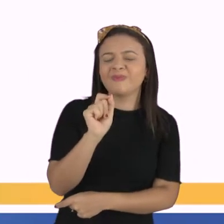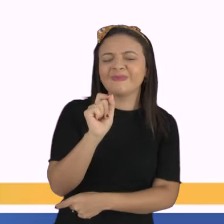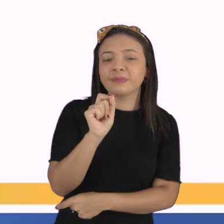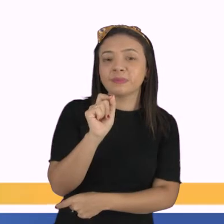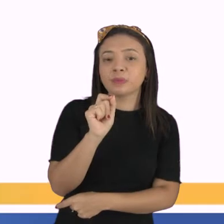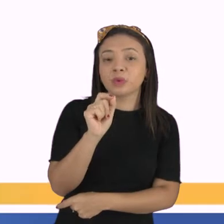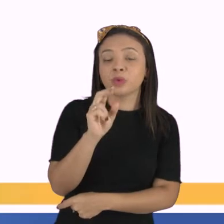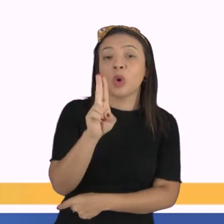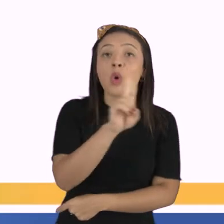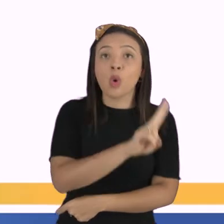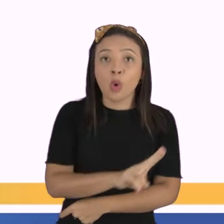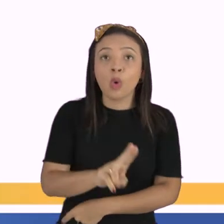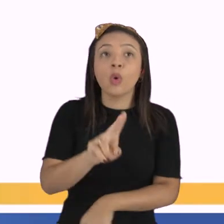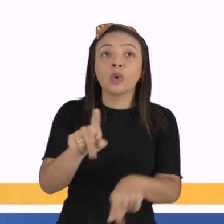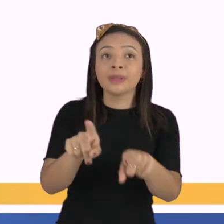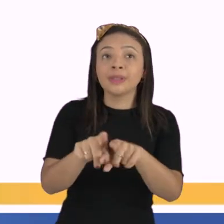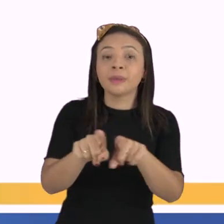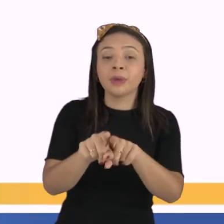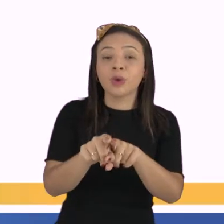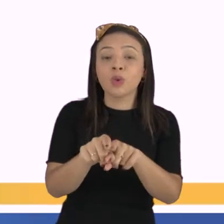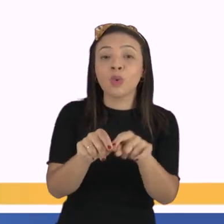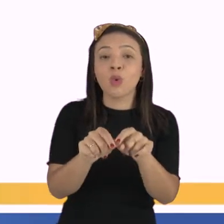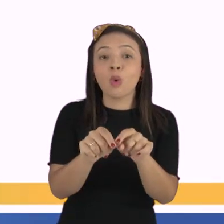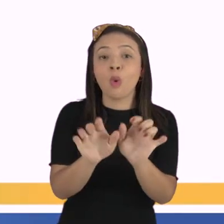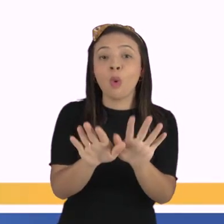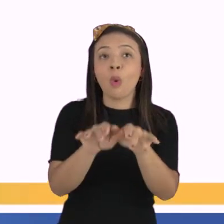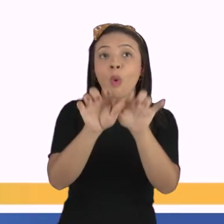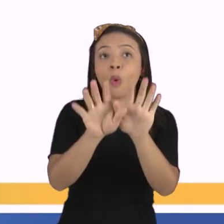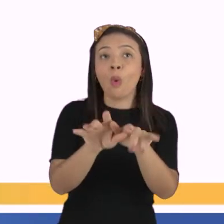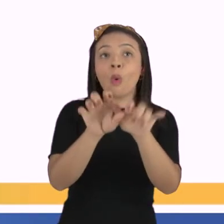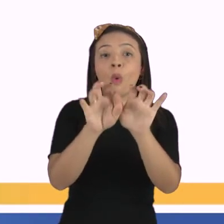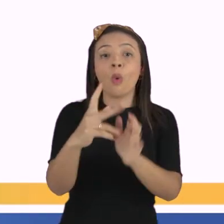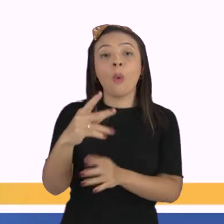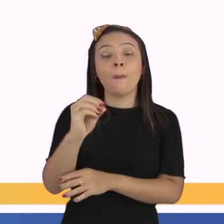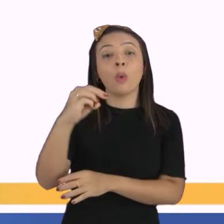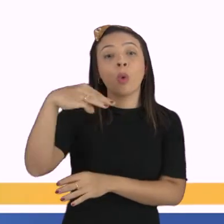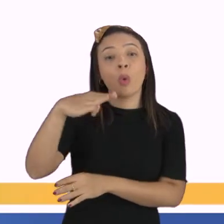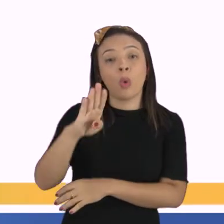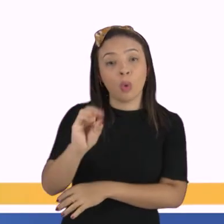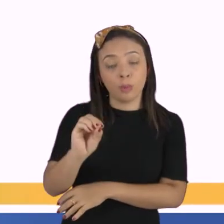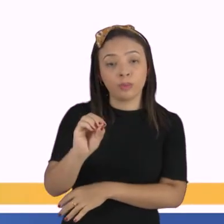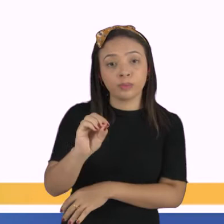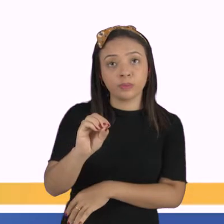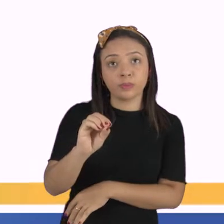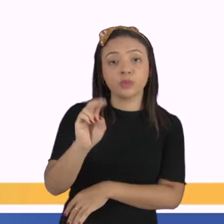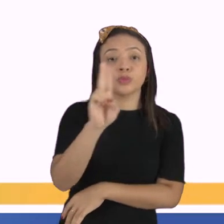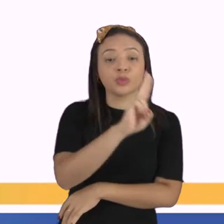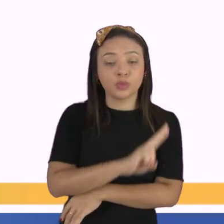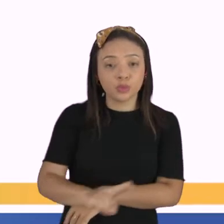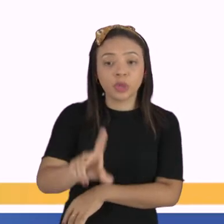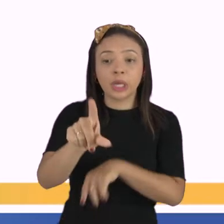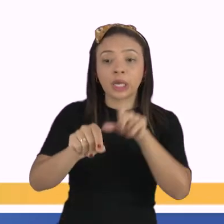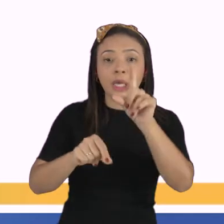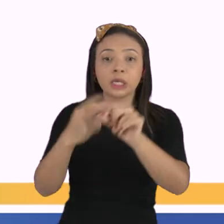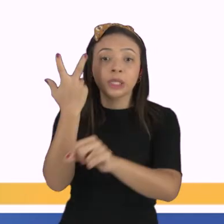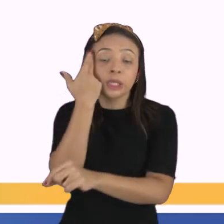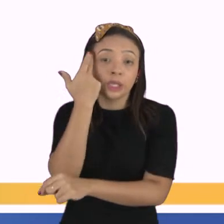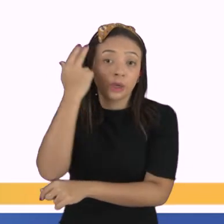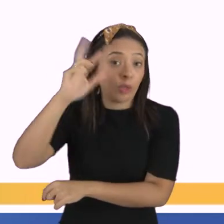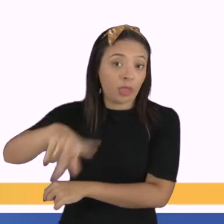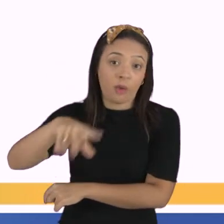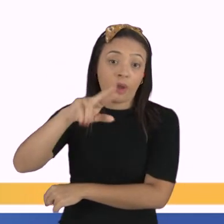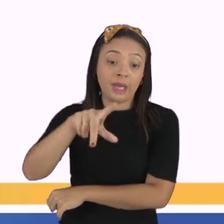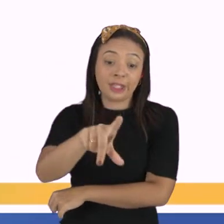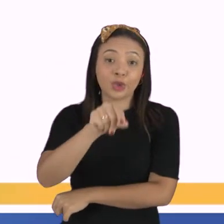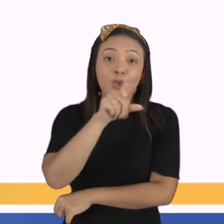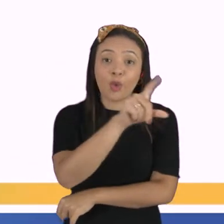uma espécime de pombo chamado Columbia livia, através desse processo de seleção artificial. Ele fez a